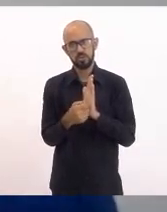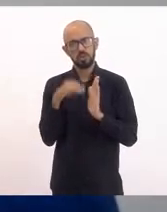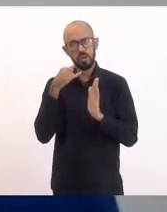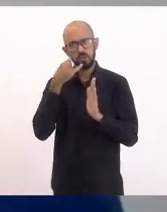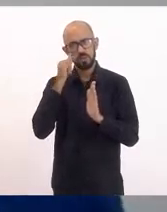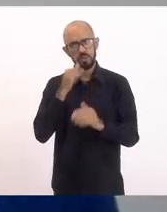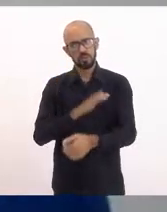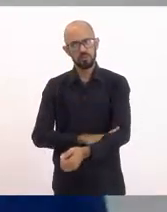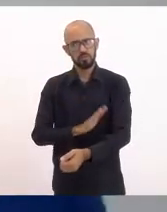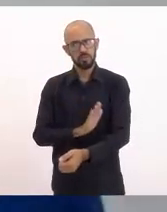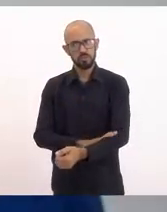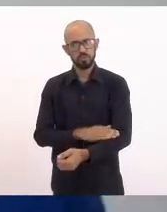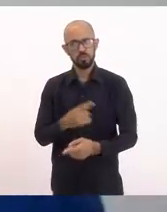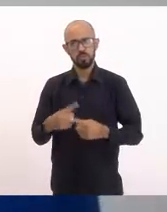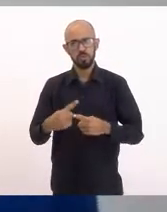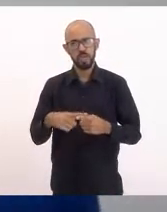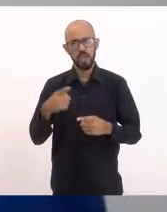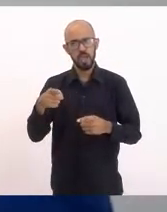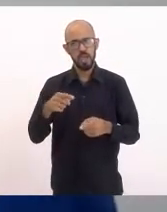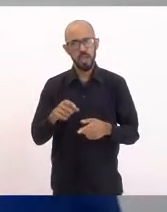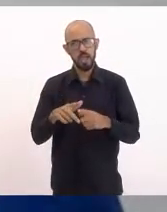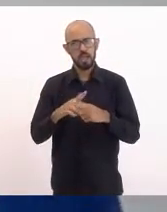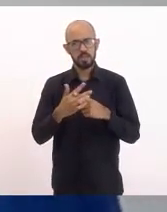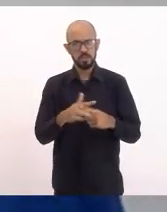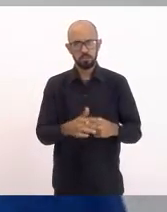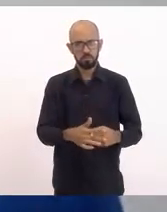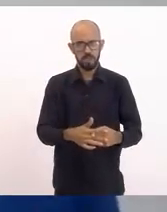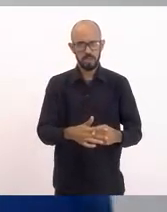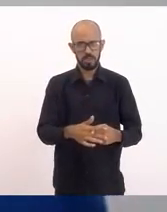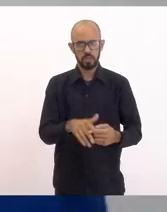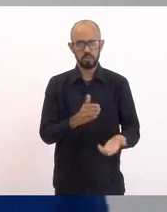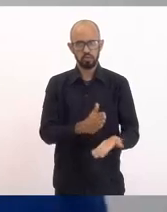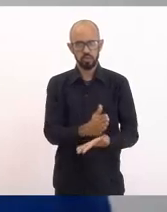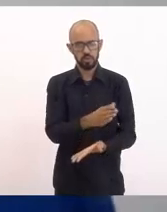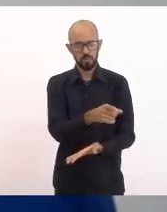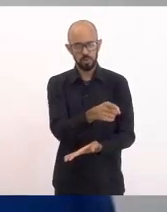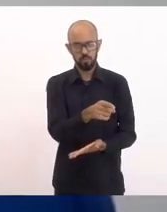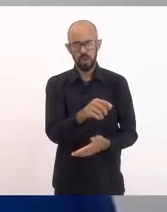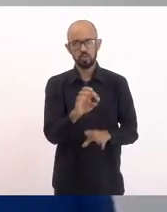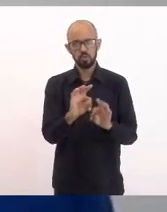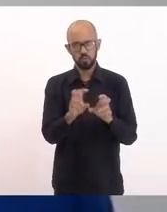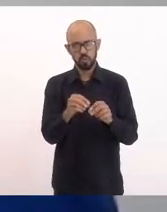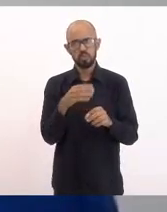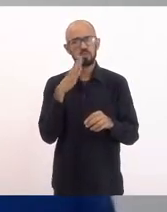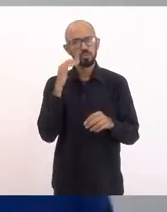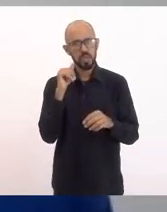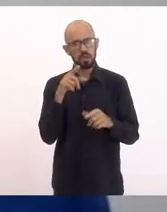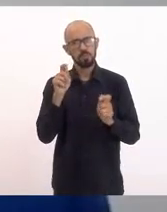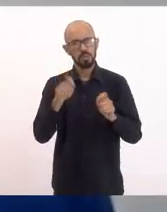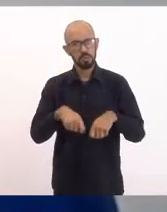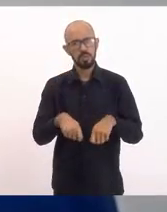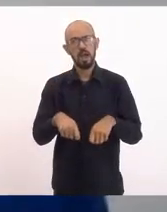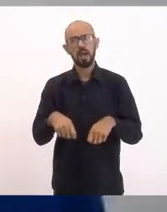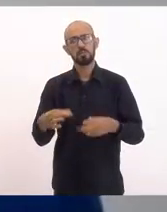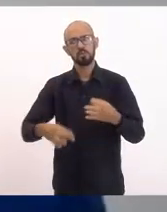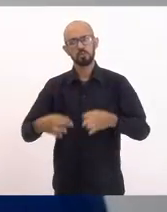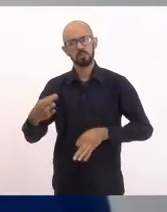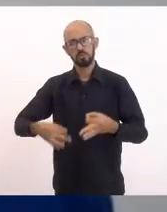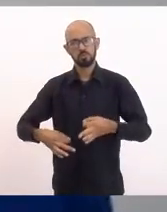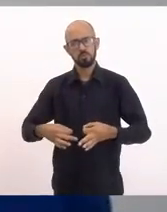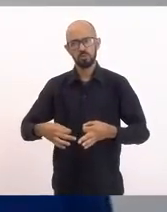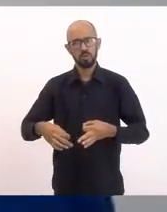porque essa emenda de 150 que os senhores aprovaram, todo mundo sabe também que é passível de cair no tribunal a qualquer